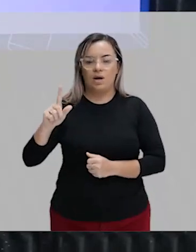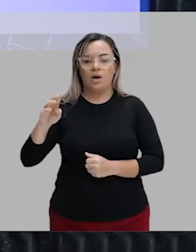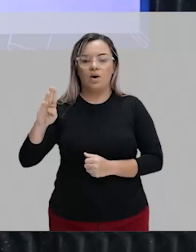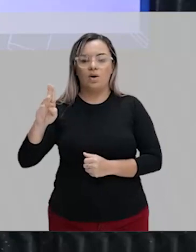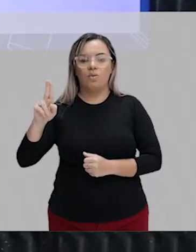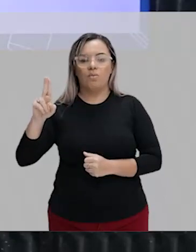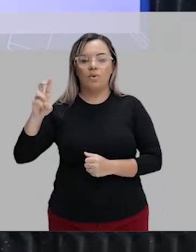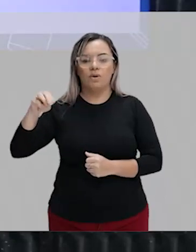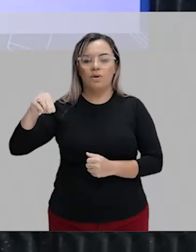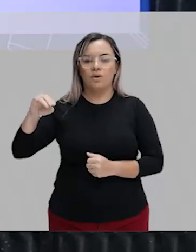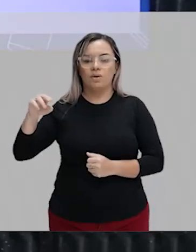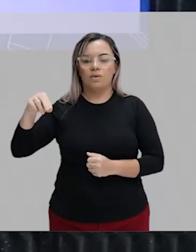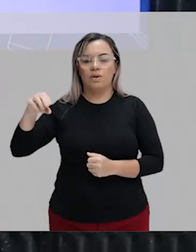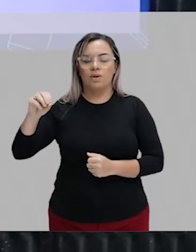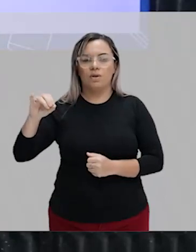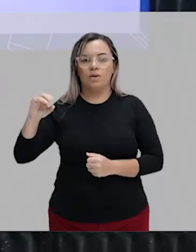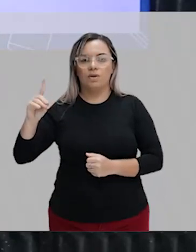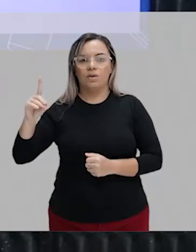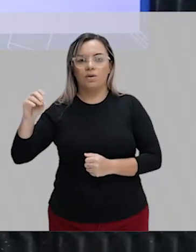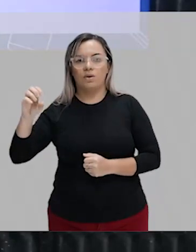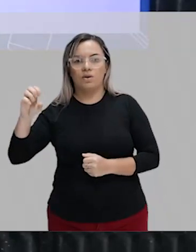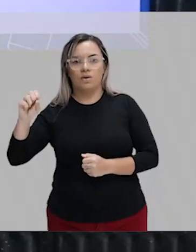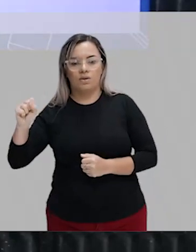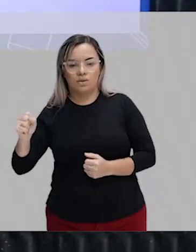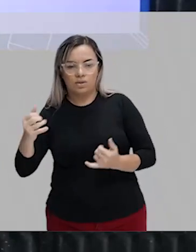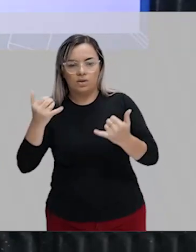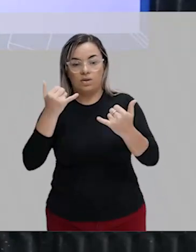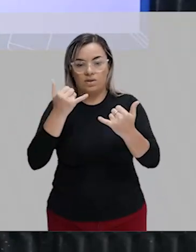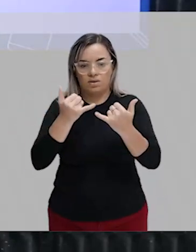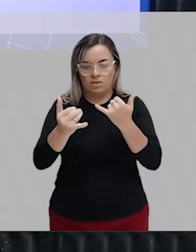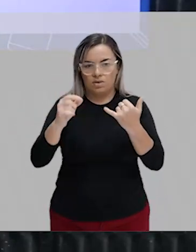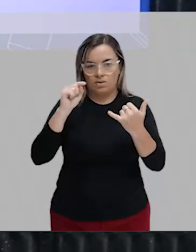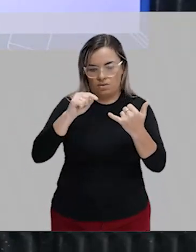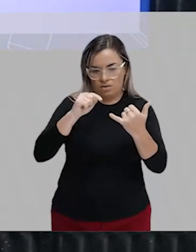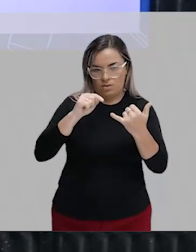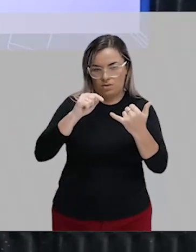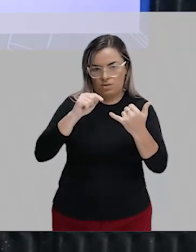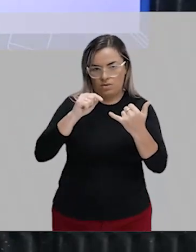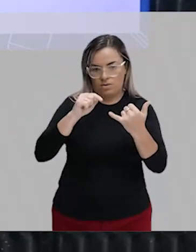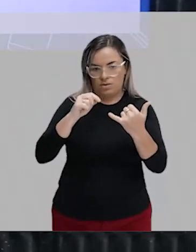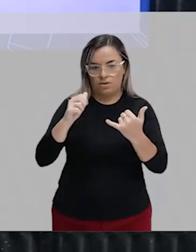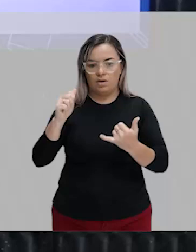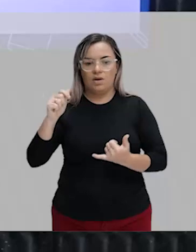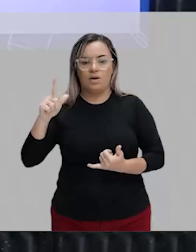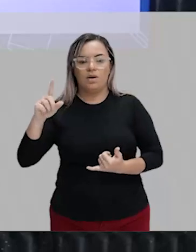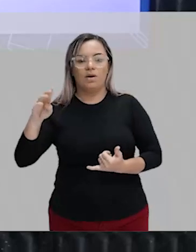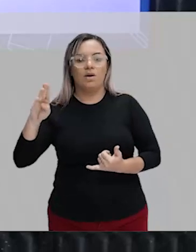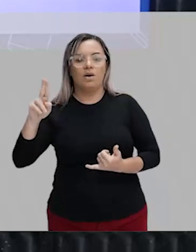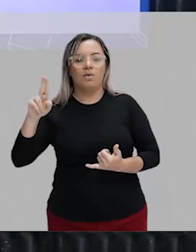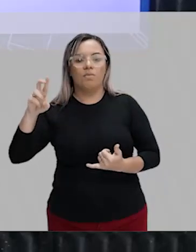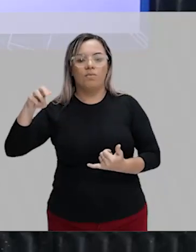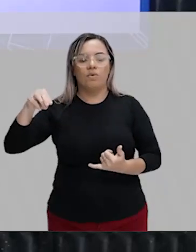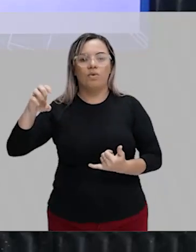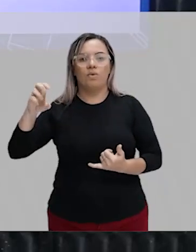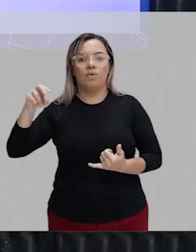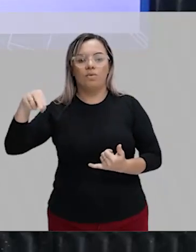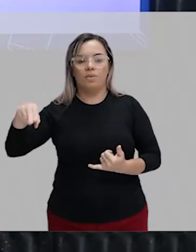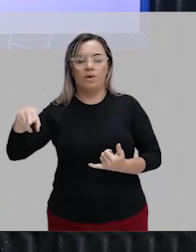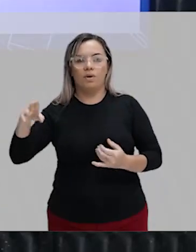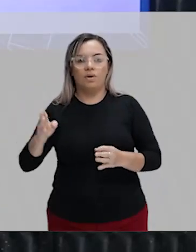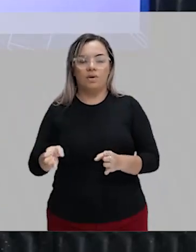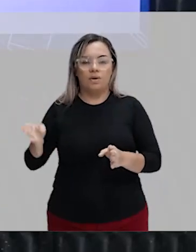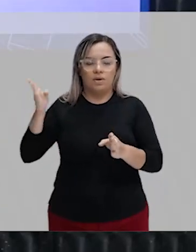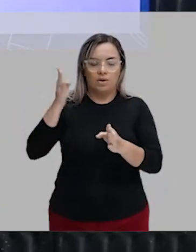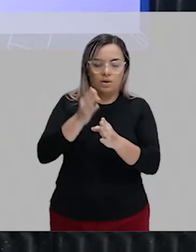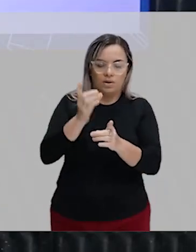tá? Que quer dizer semelhantes ao albúmen, que é justamente a substância encontrada na